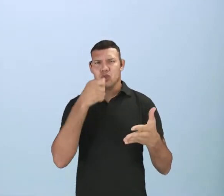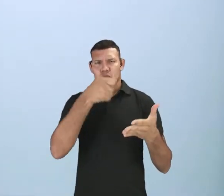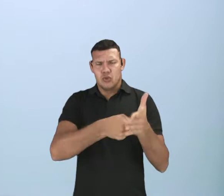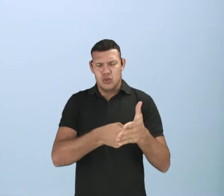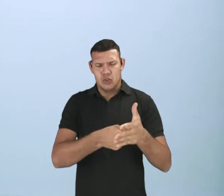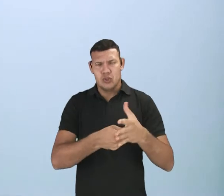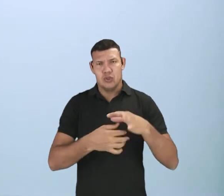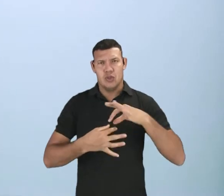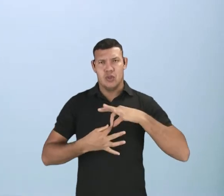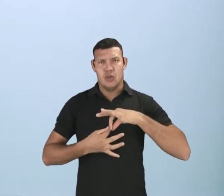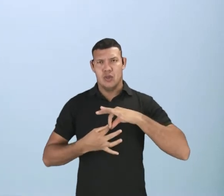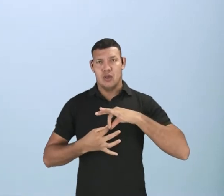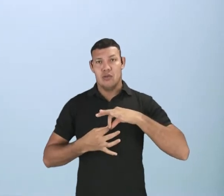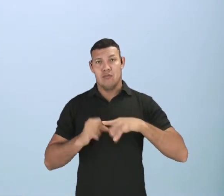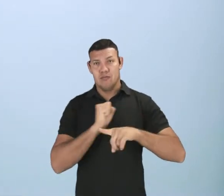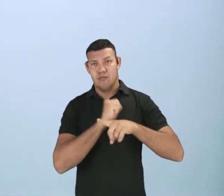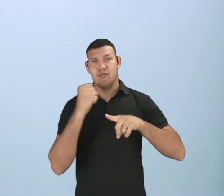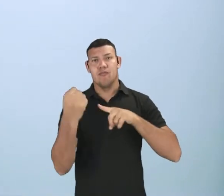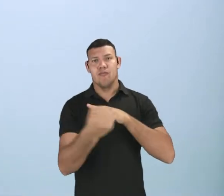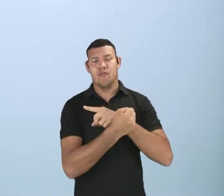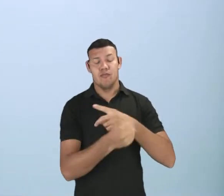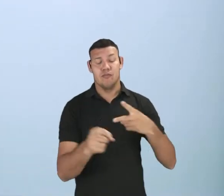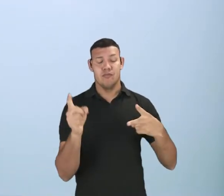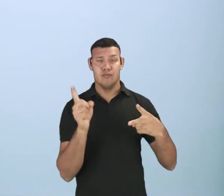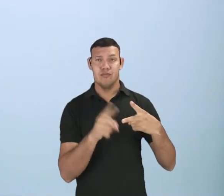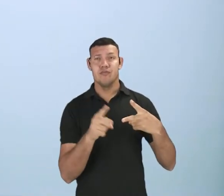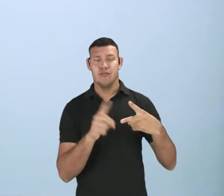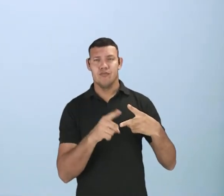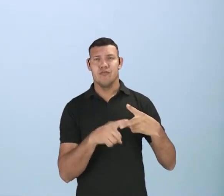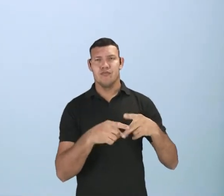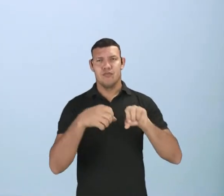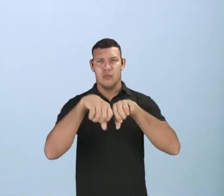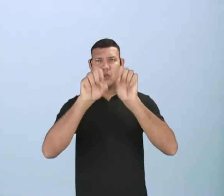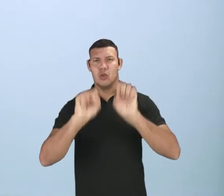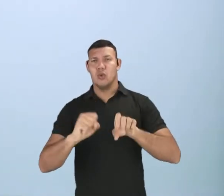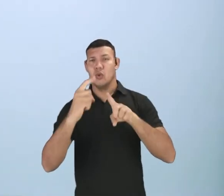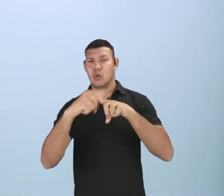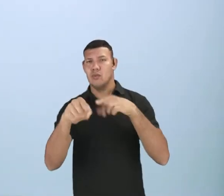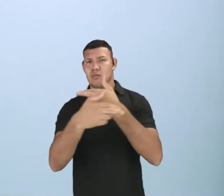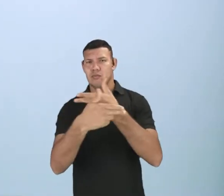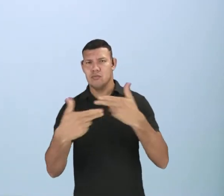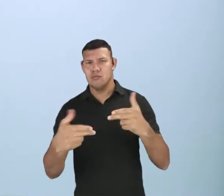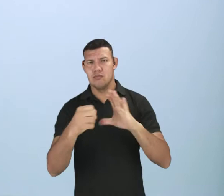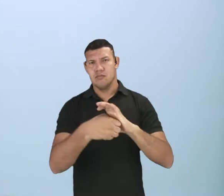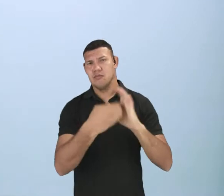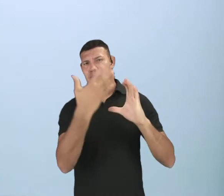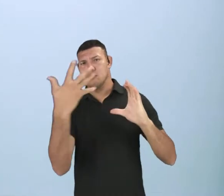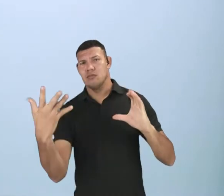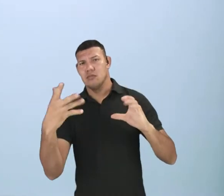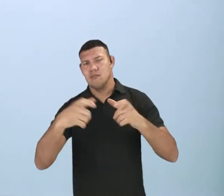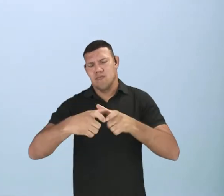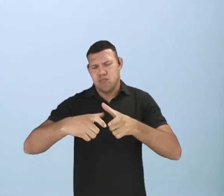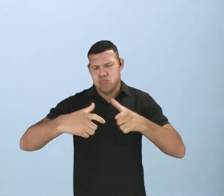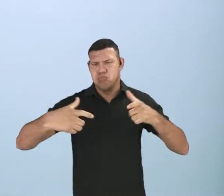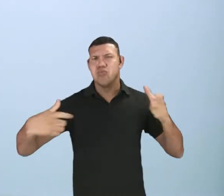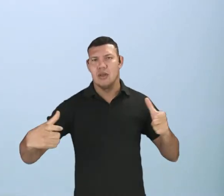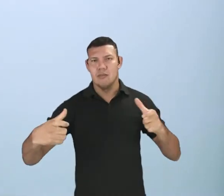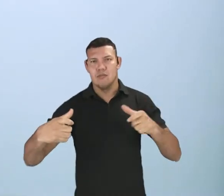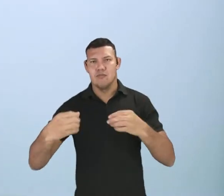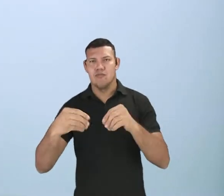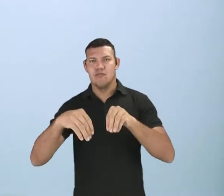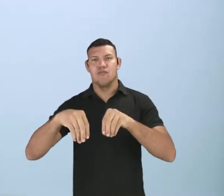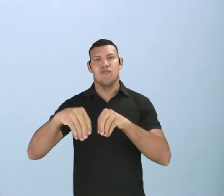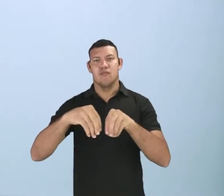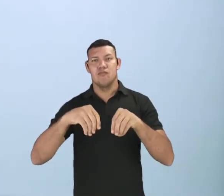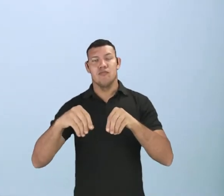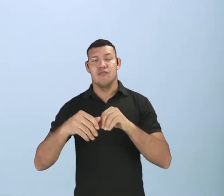daquela sociedade e também o total domínio da estrutura material, se caracterizando como a maior proprietária de